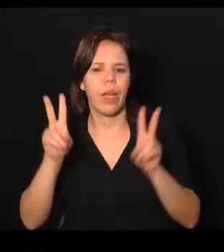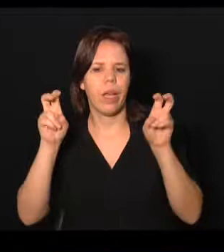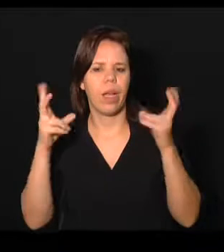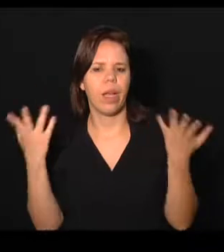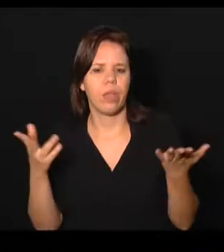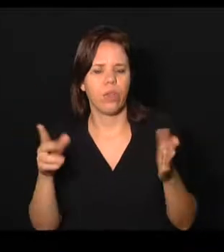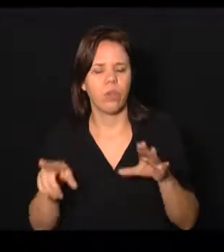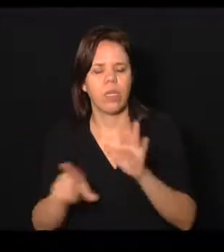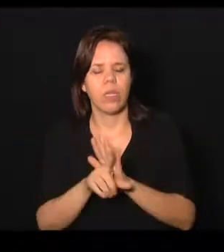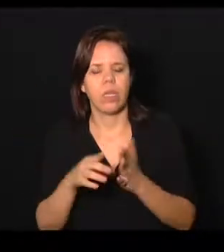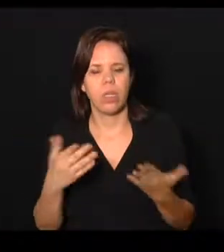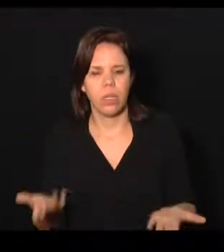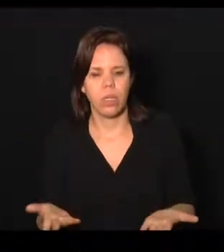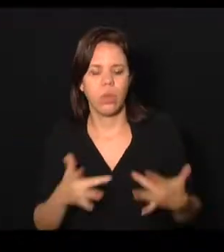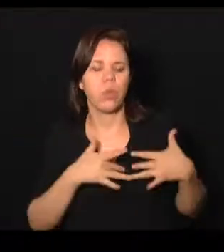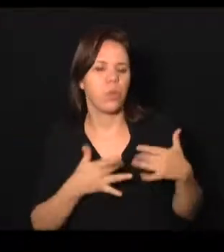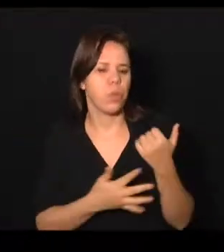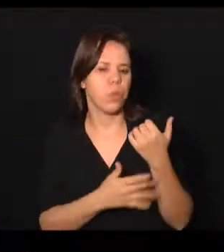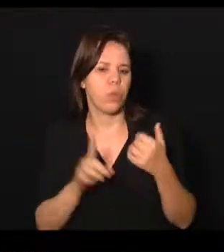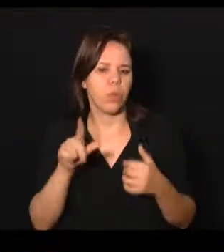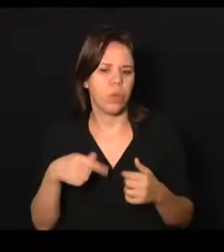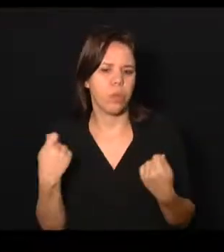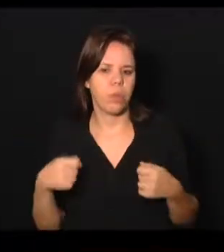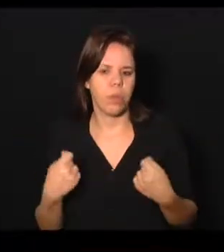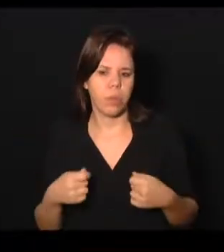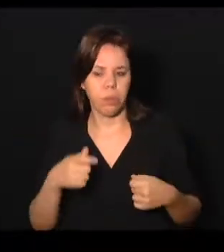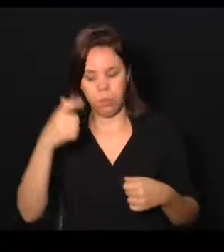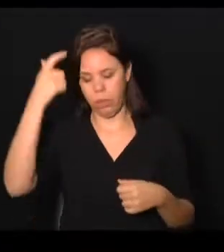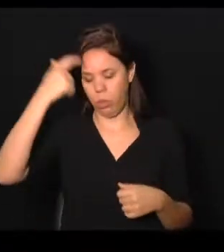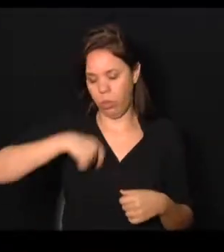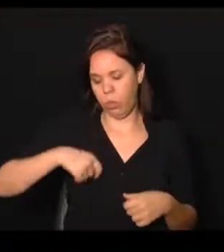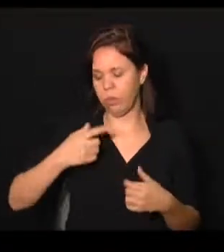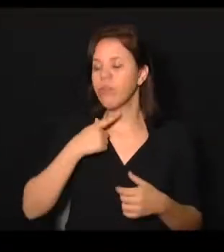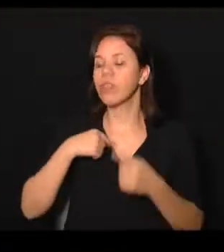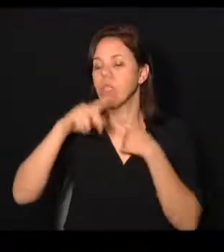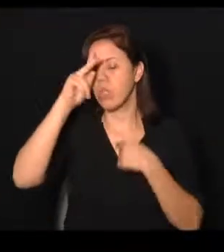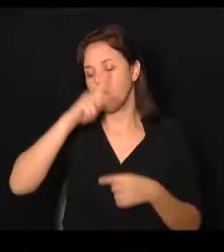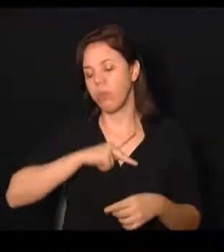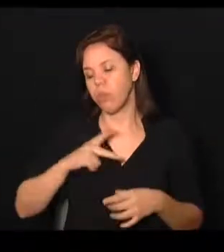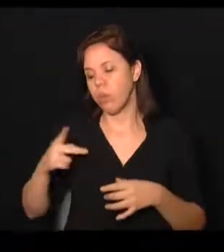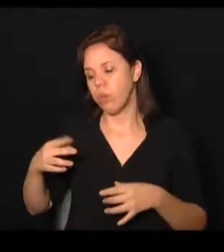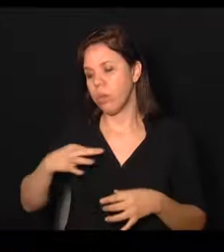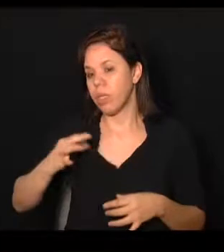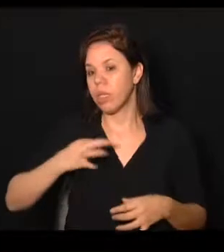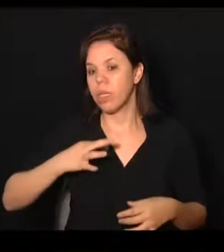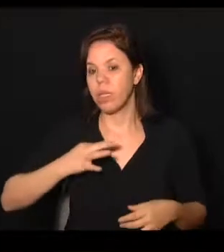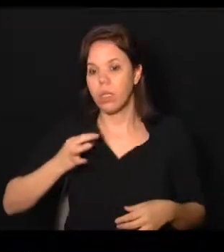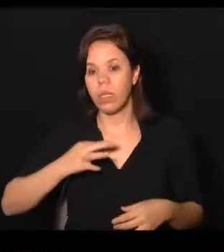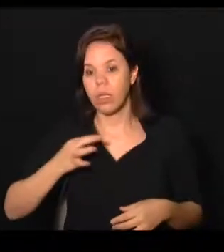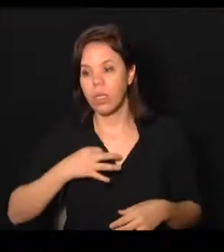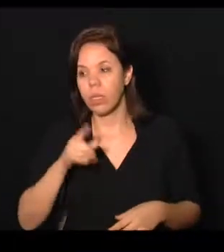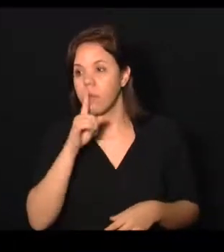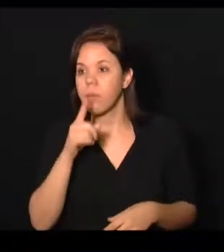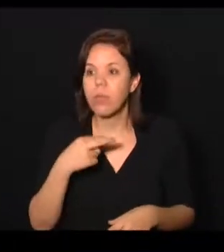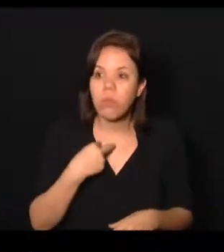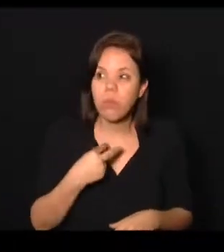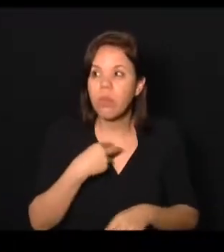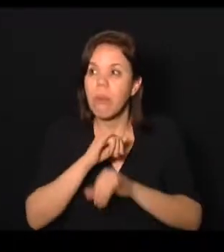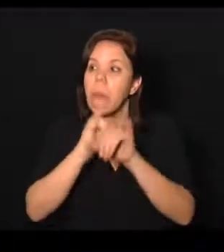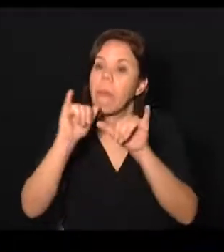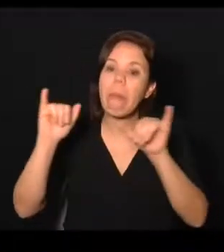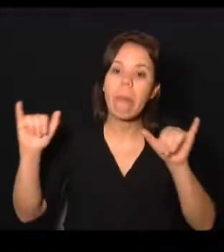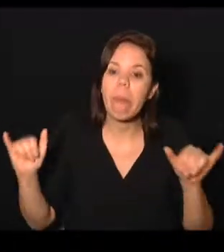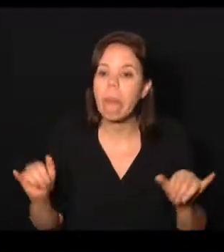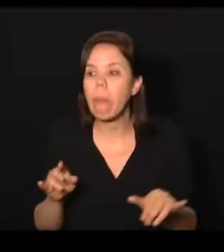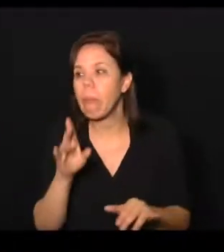de sangue? Primeiro, que a doação de sangue ela deve ser voluntária, altruísta e anônima. Por que isso? Aliás, só